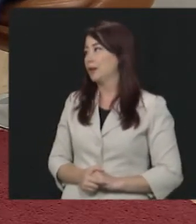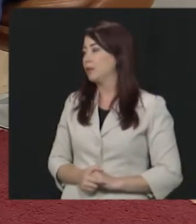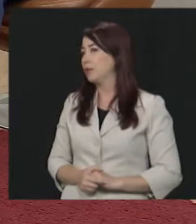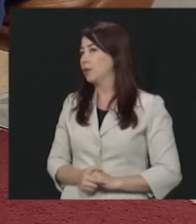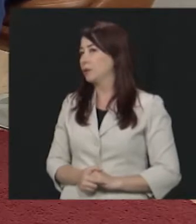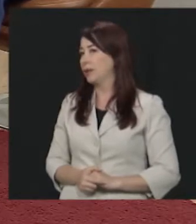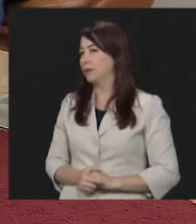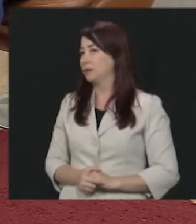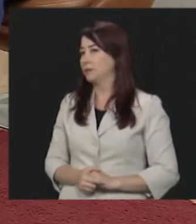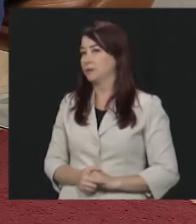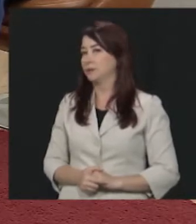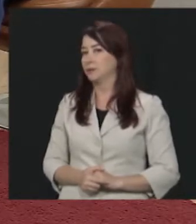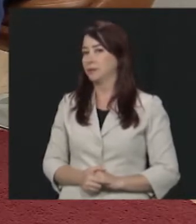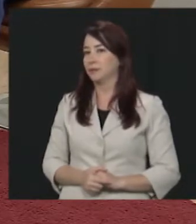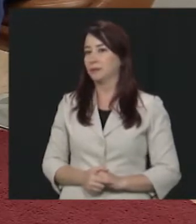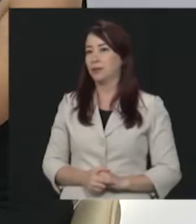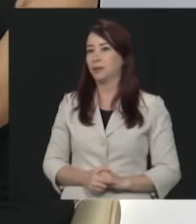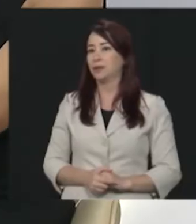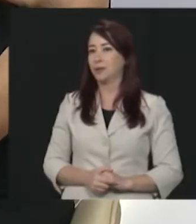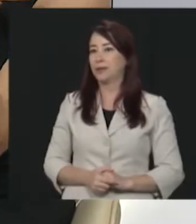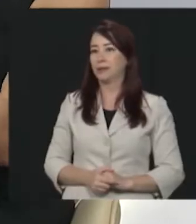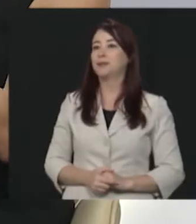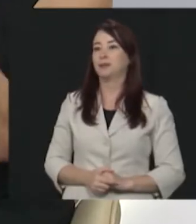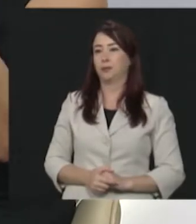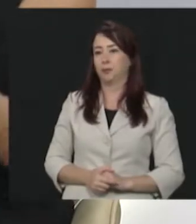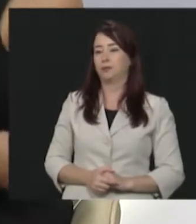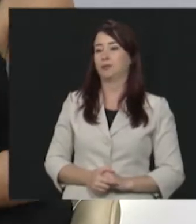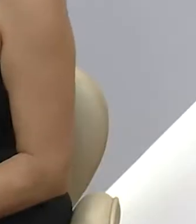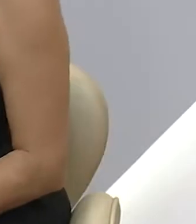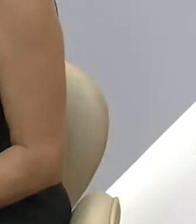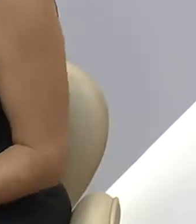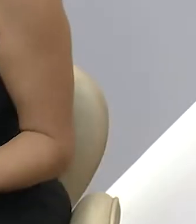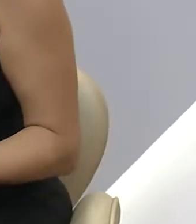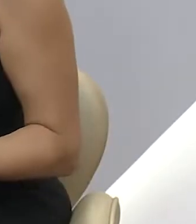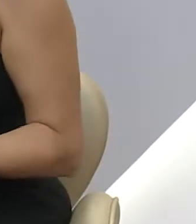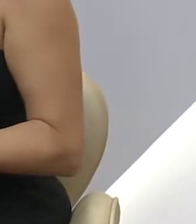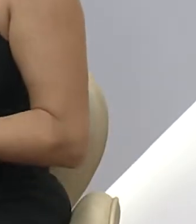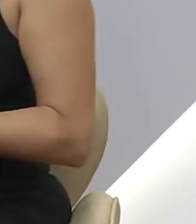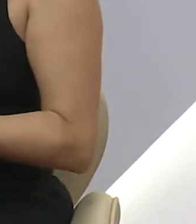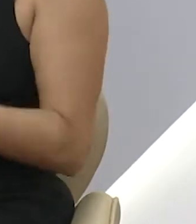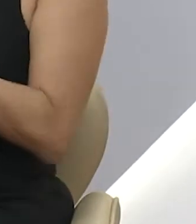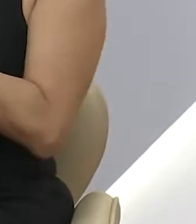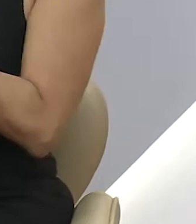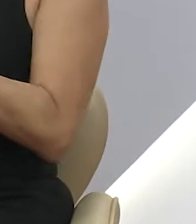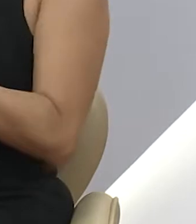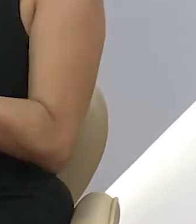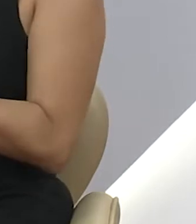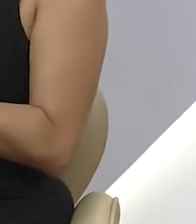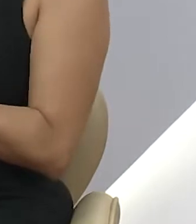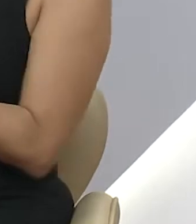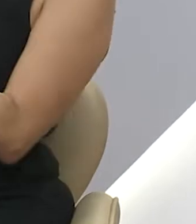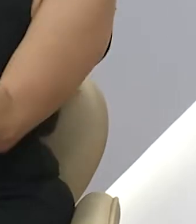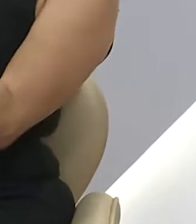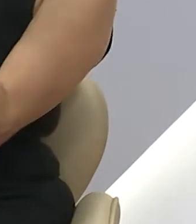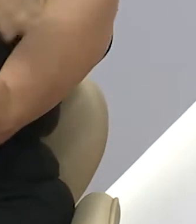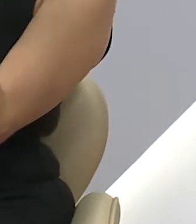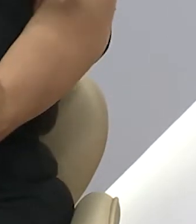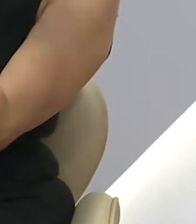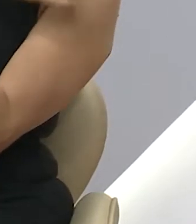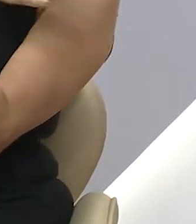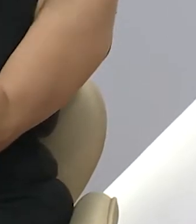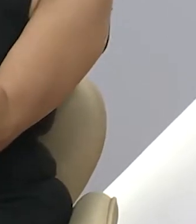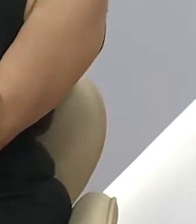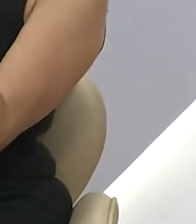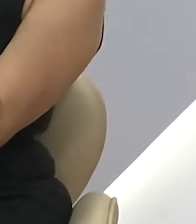sociedade existe o uso da língua de sinais por causa da lei. Mas antes da legislação, a língua de